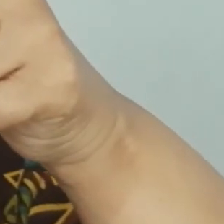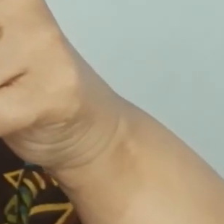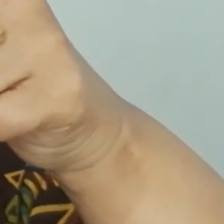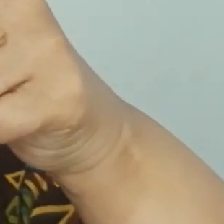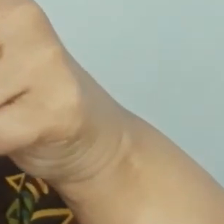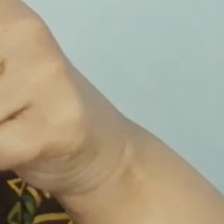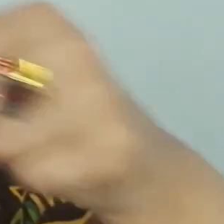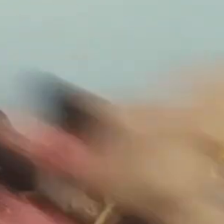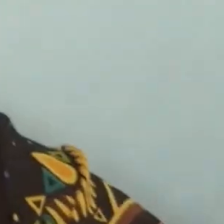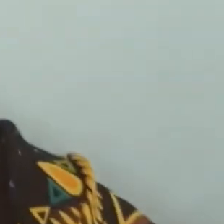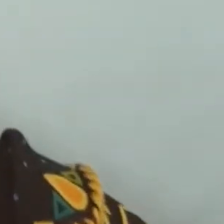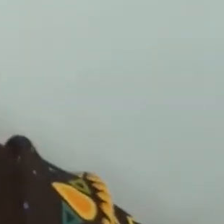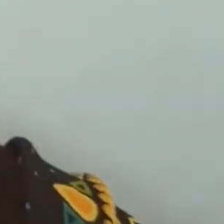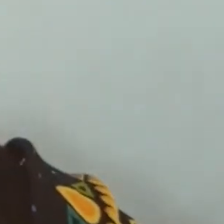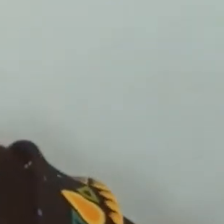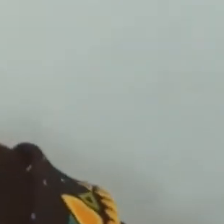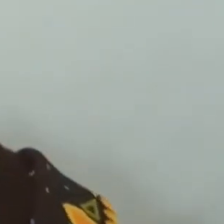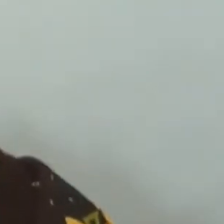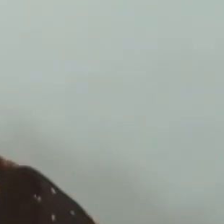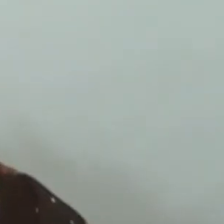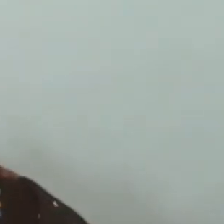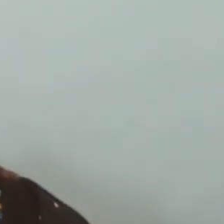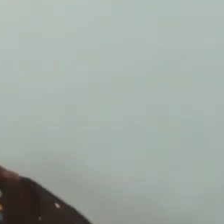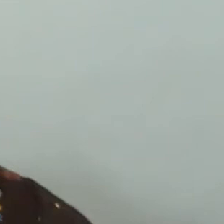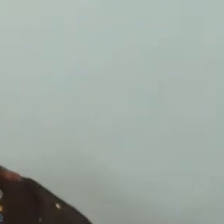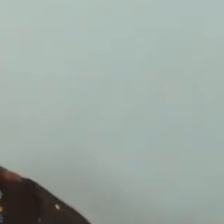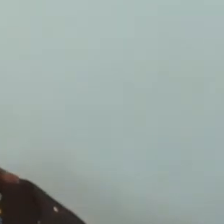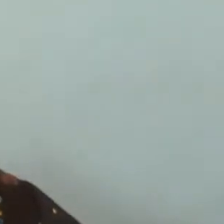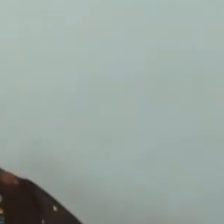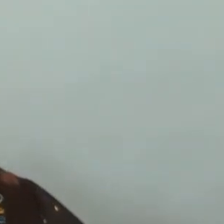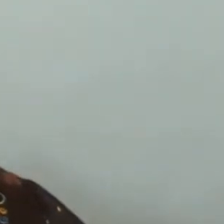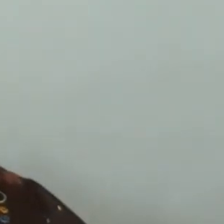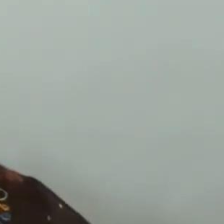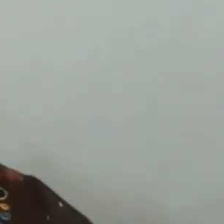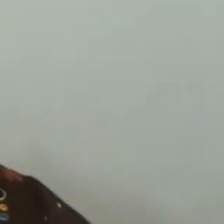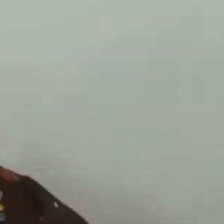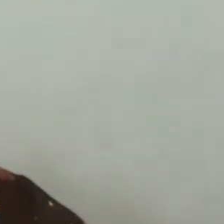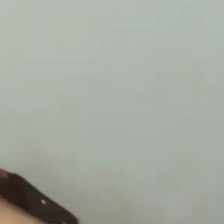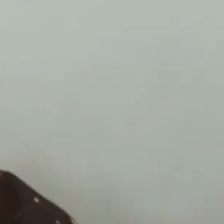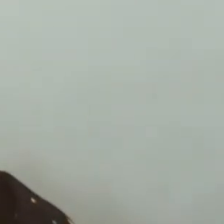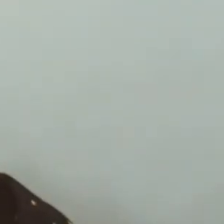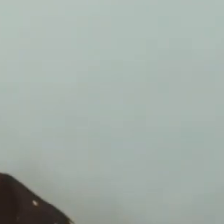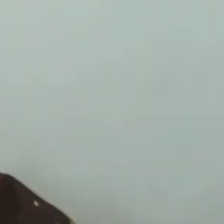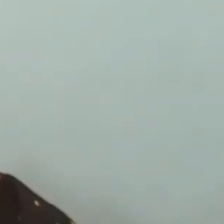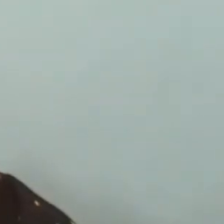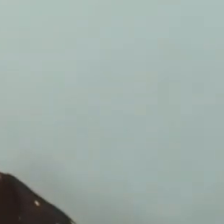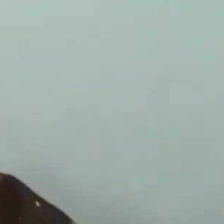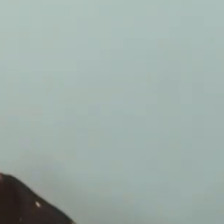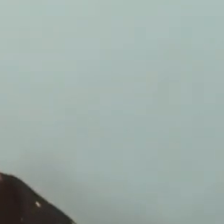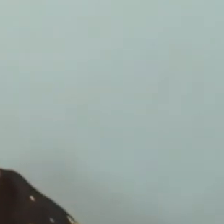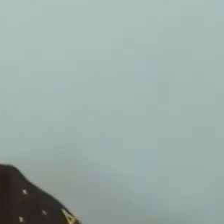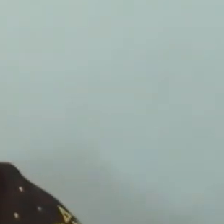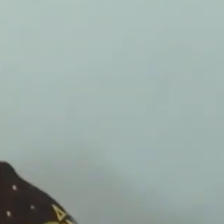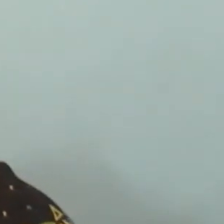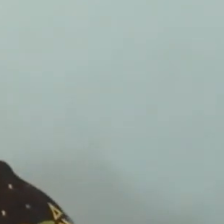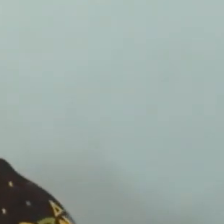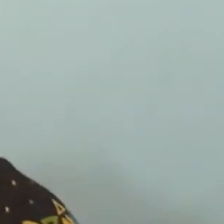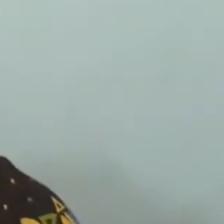Agora que elas estão feitas, vocês podem colocar a criatividade de vocês para